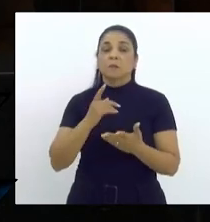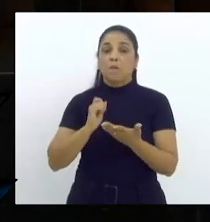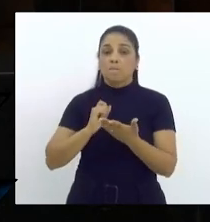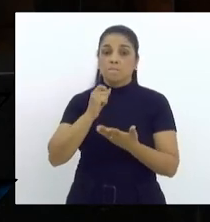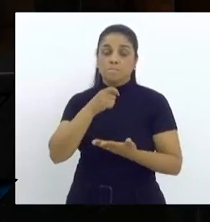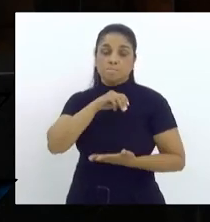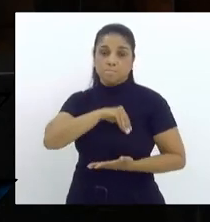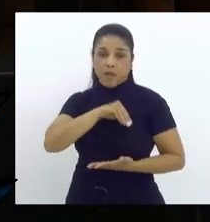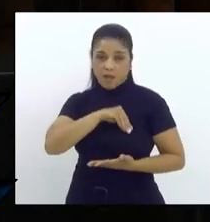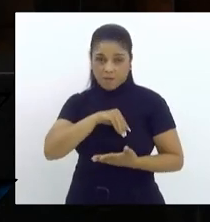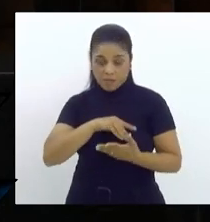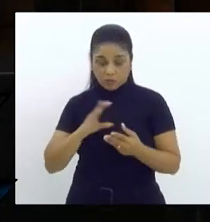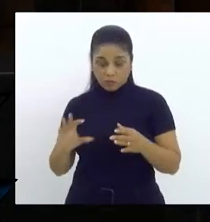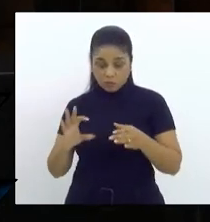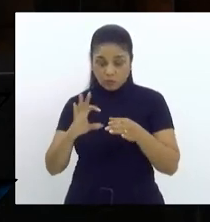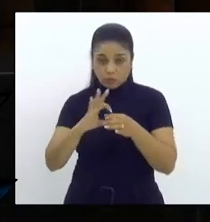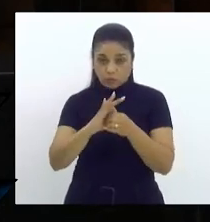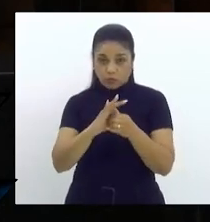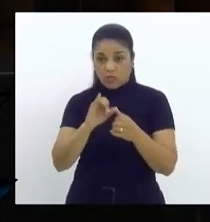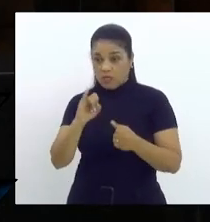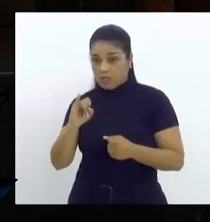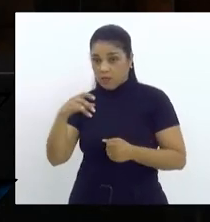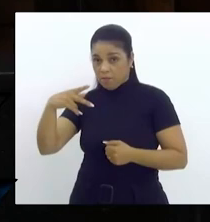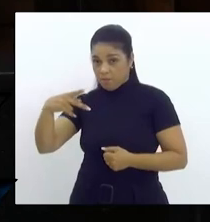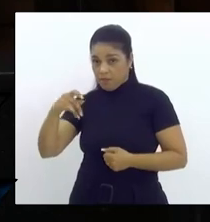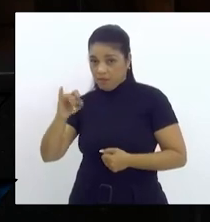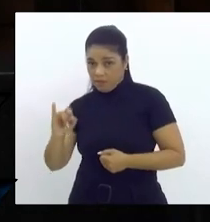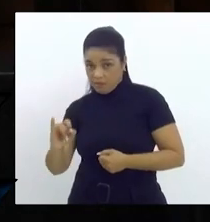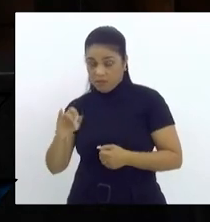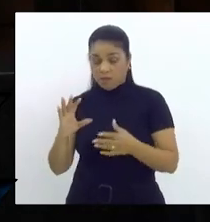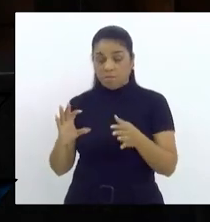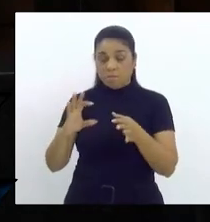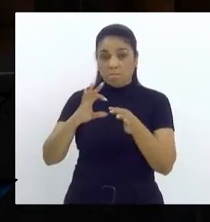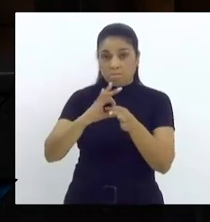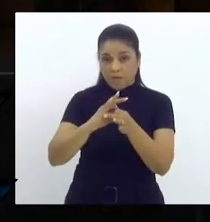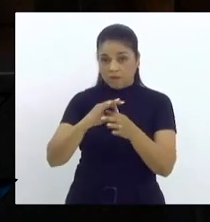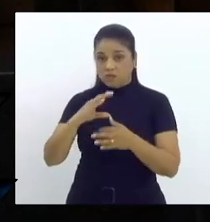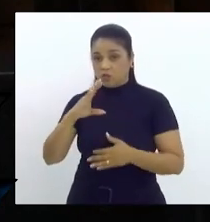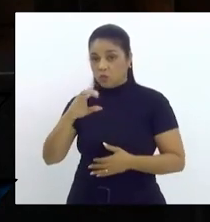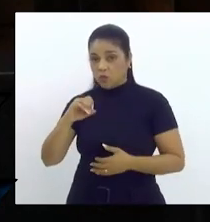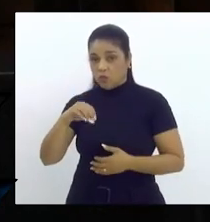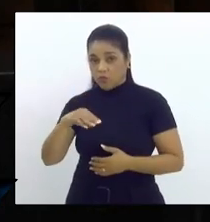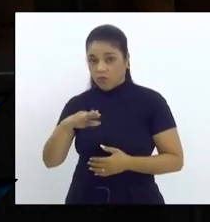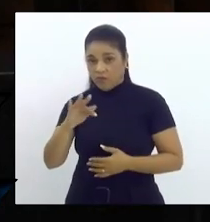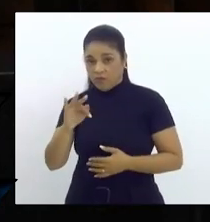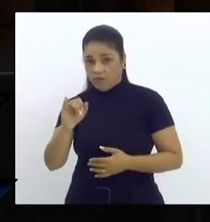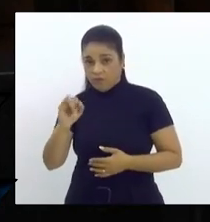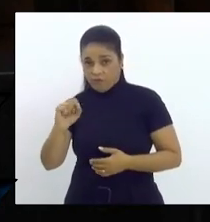junção IPI mais PIS mais COFINS, esses